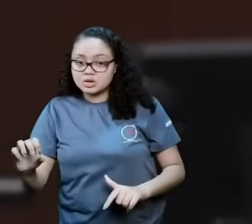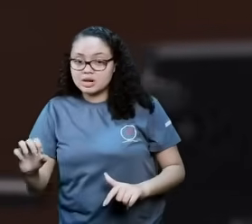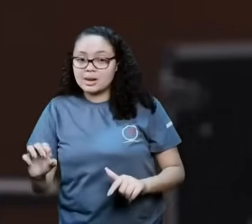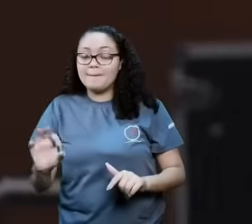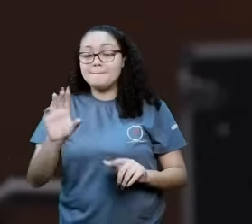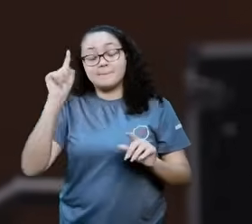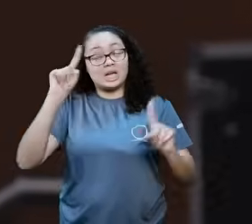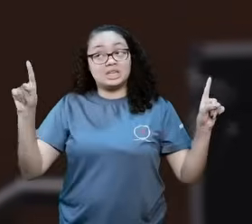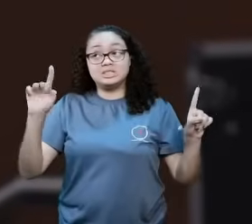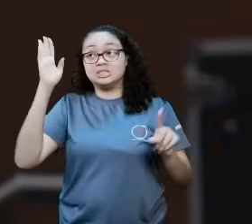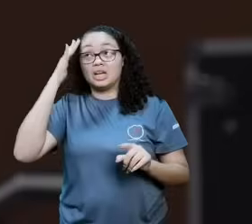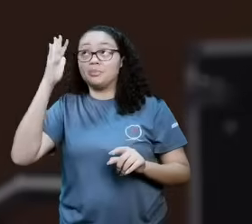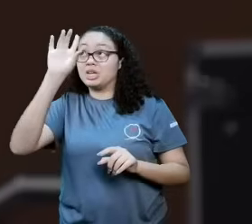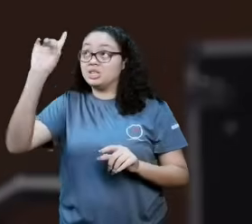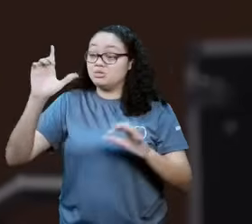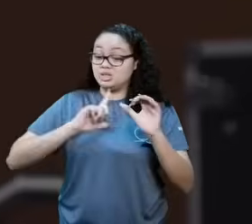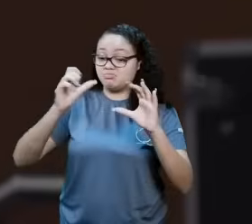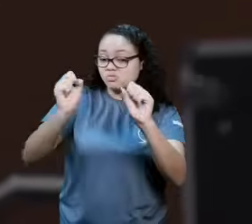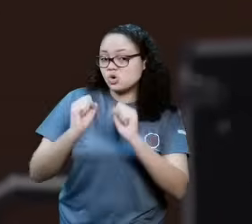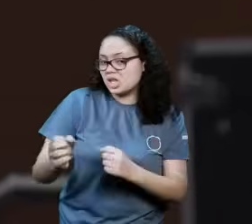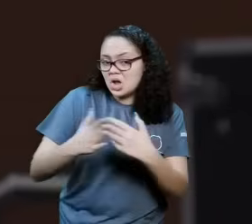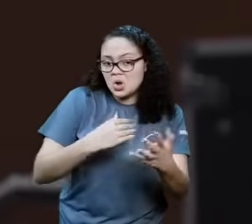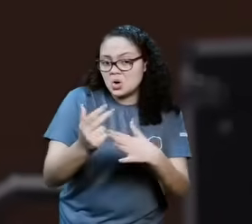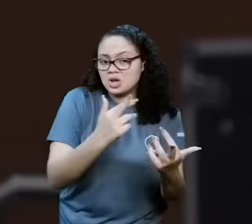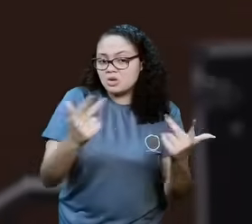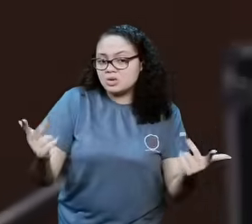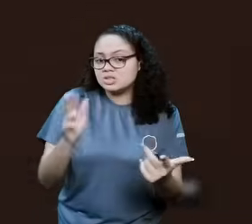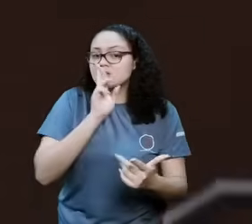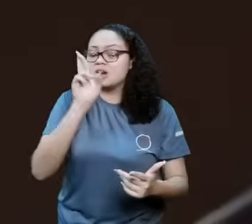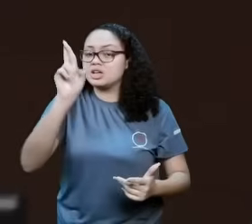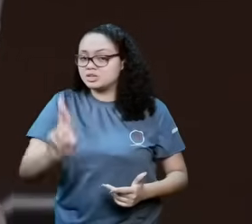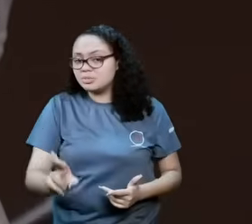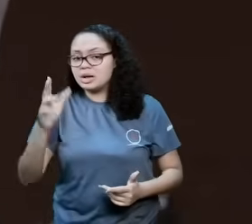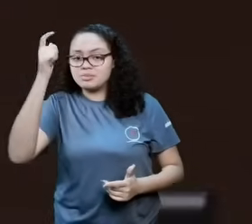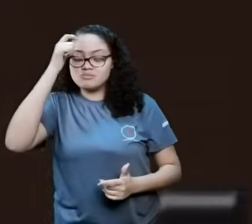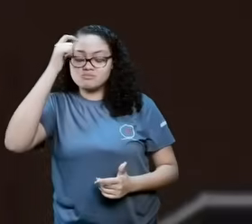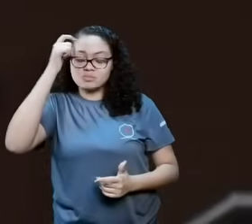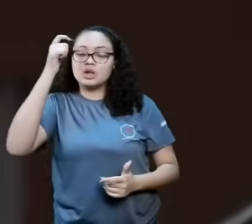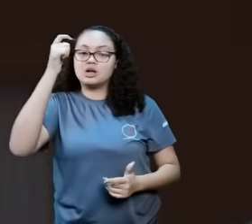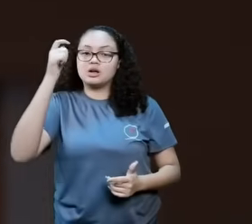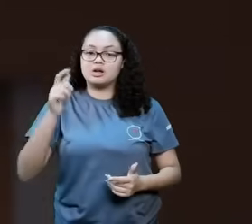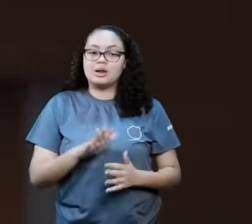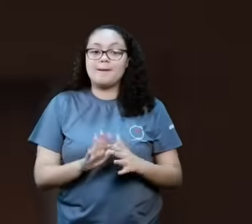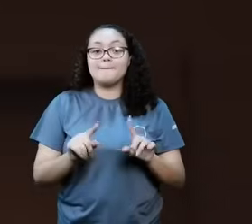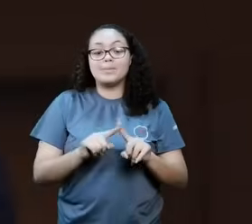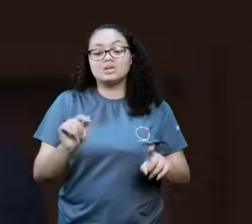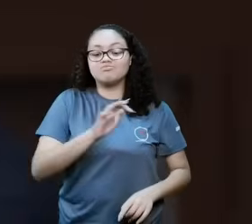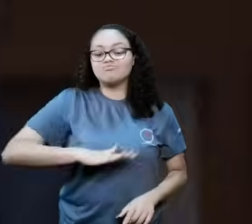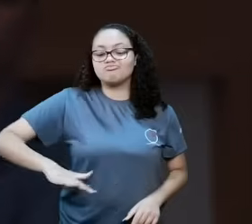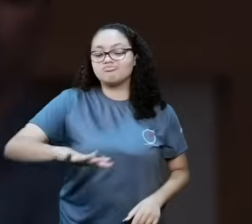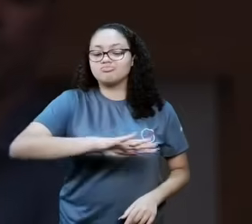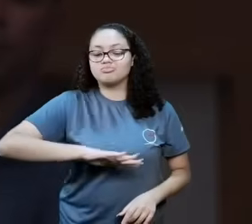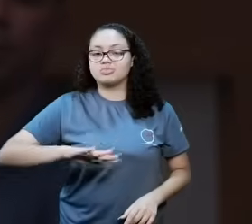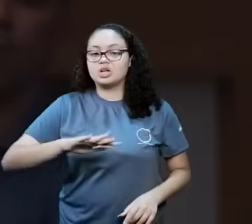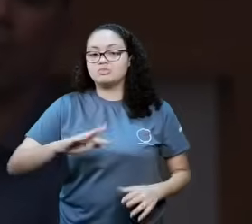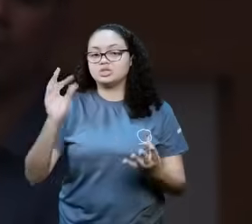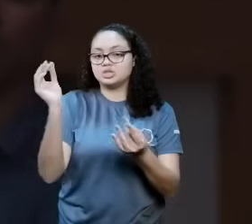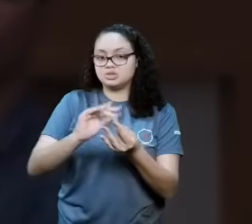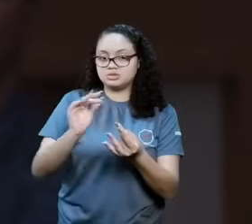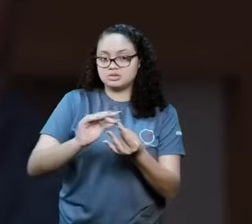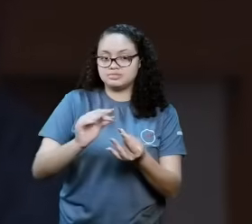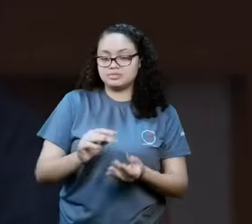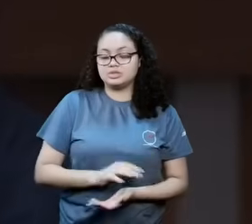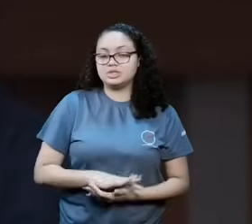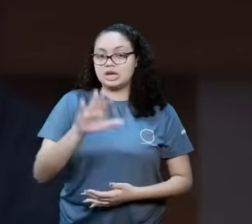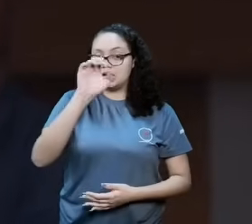sobre qualquer coisa. Então ele vai responder de acordo com a sua racionalidade, mas ele está num ambiente espiritual. Vamos lá,